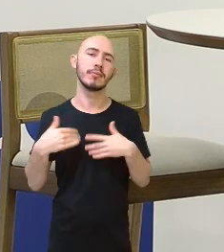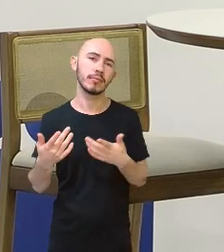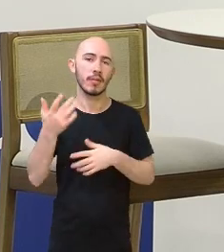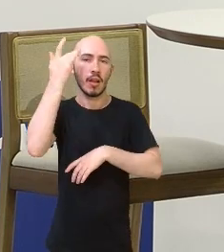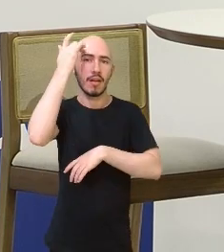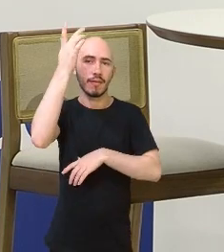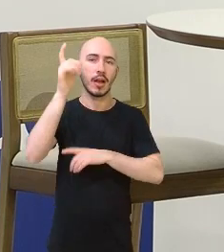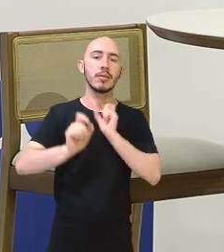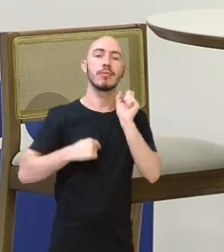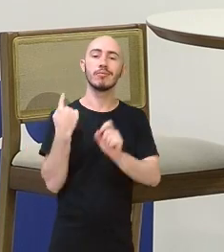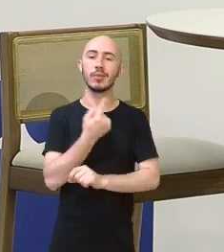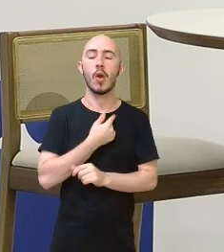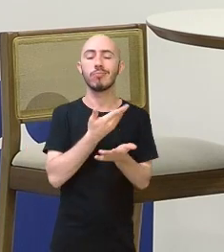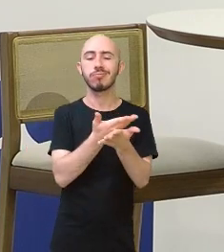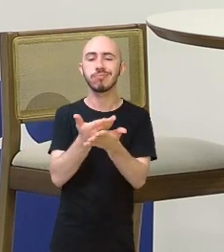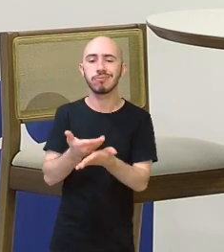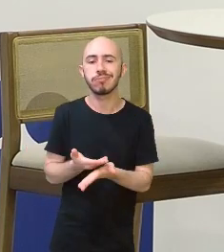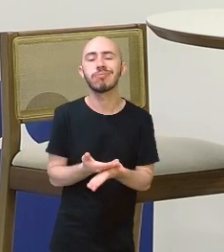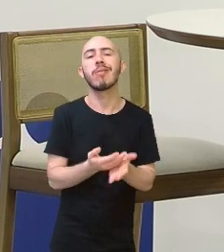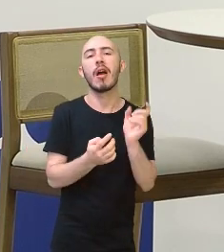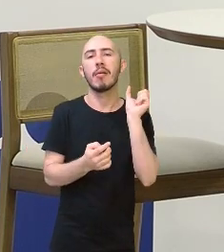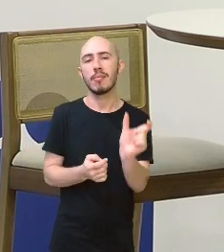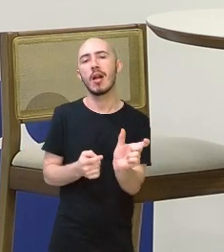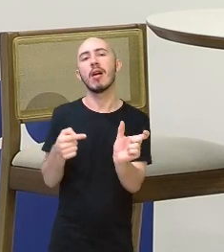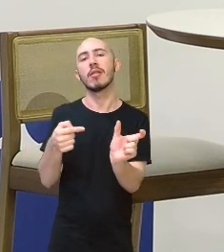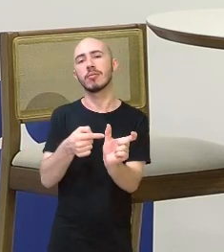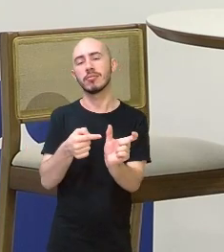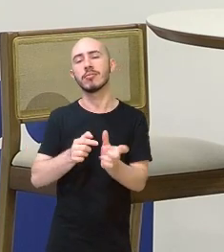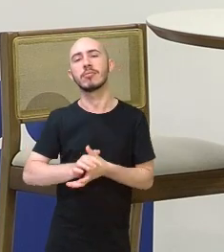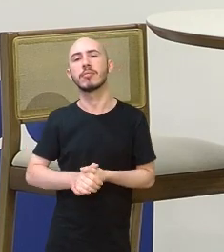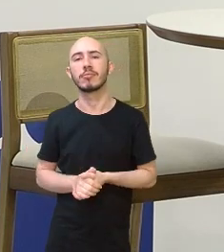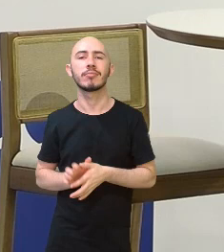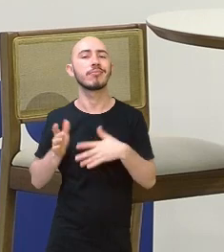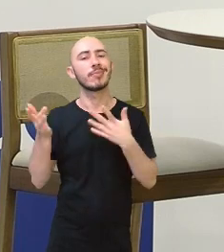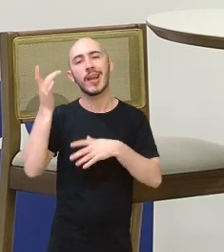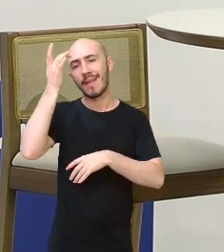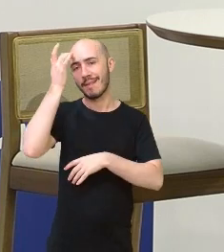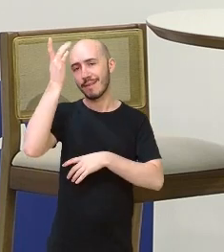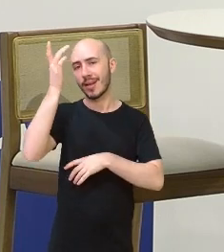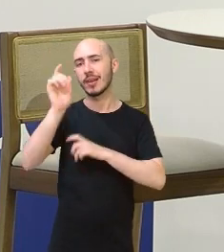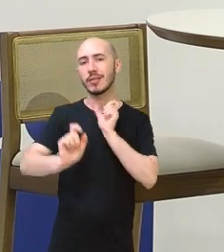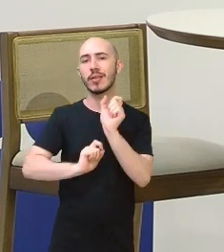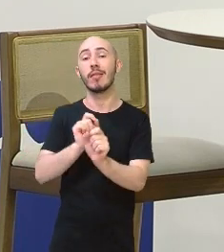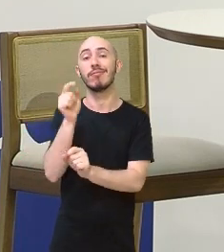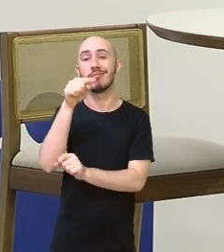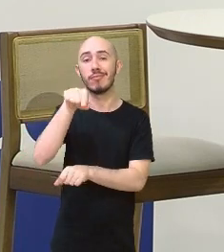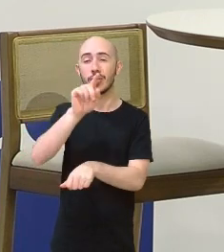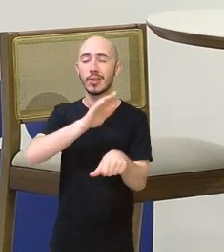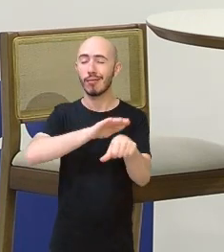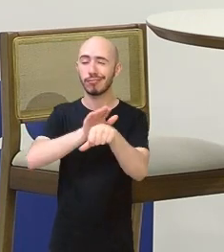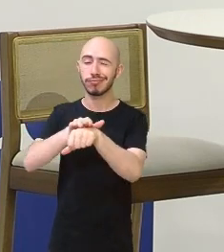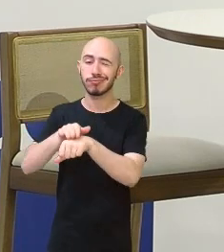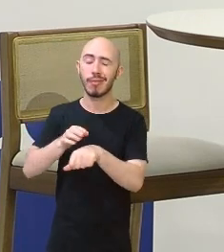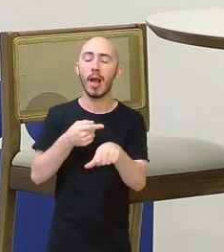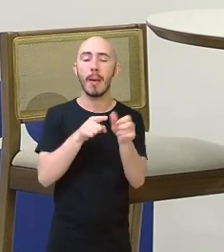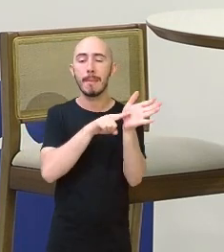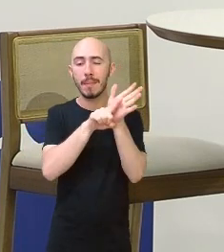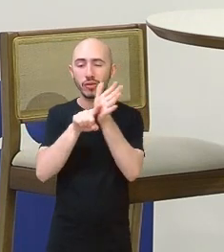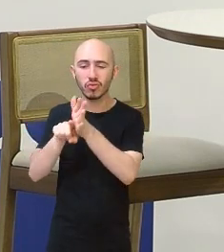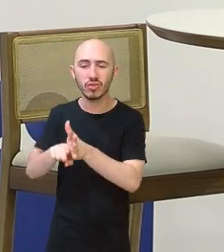nosso estudo daquela determinada palavra, certo? Vai ficar bem mais fácil quando você está pesquisando